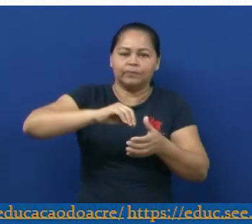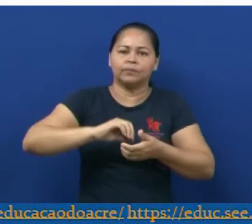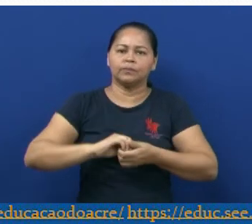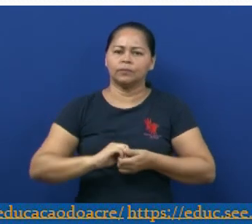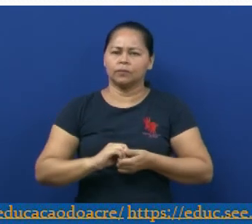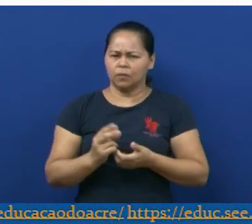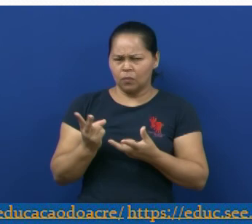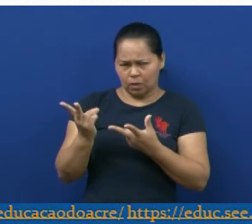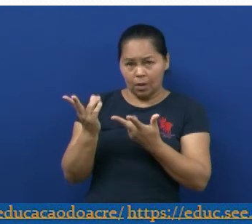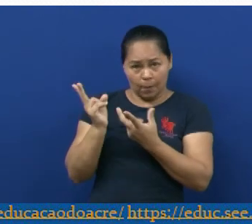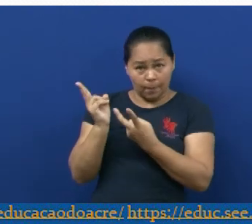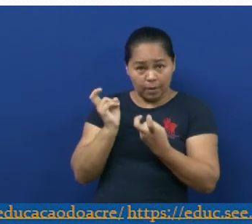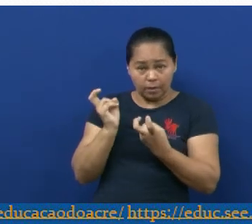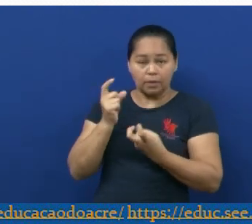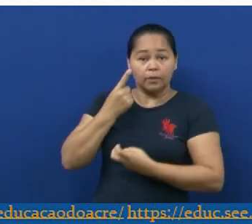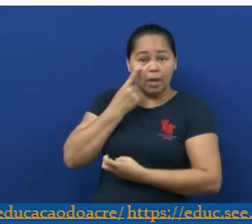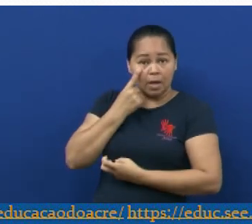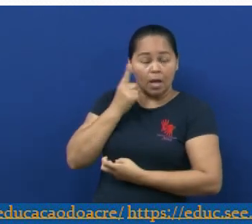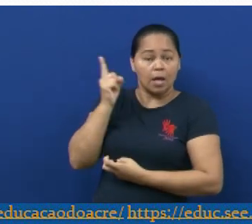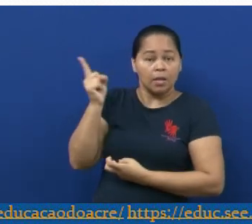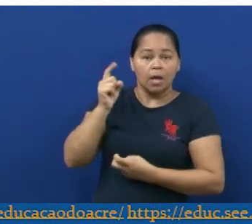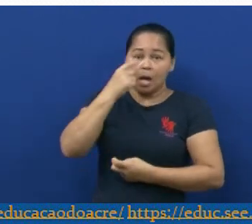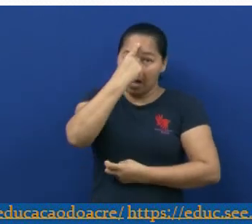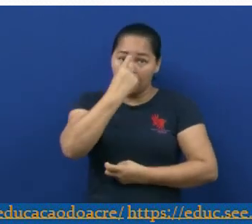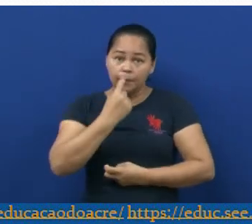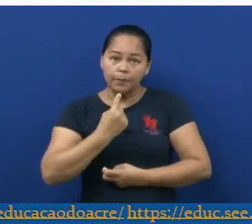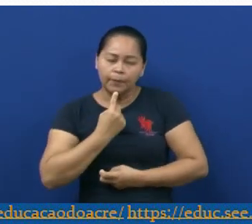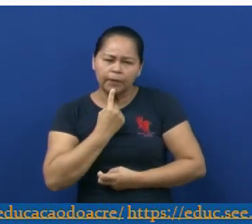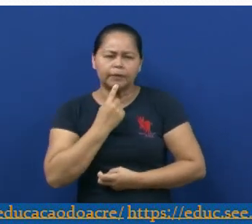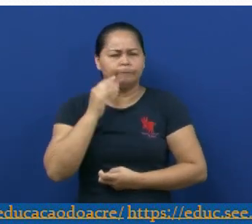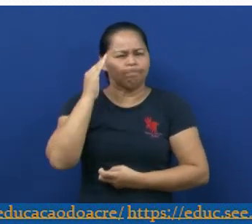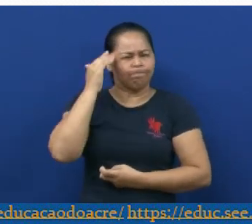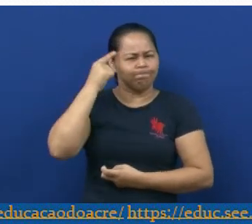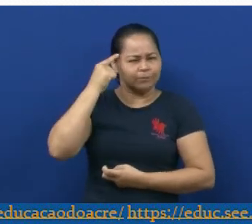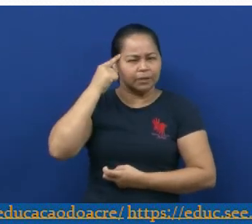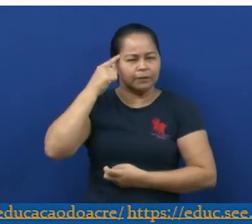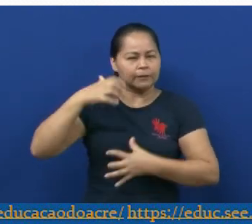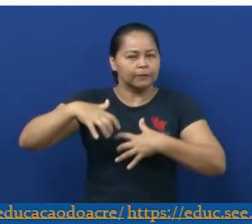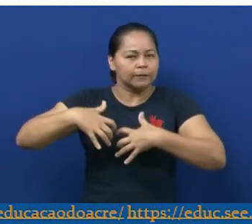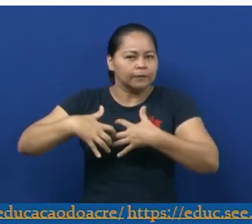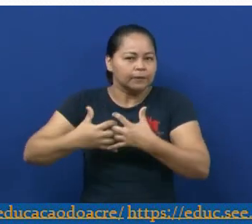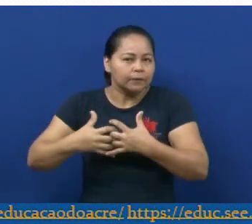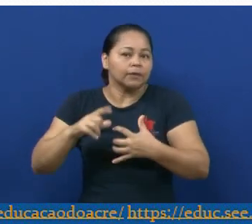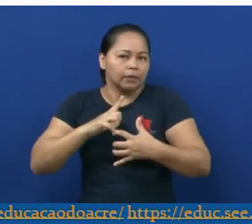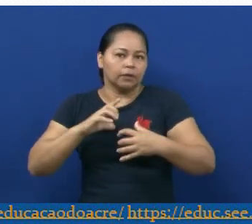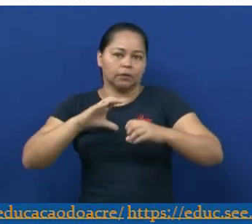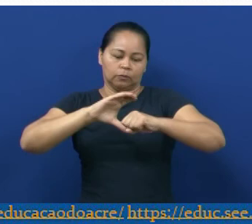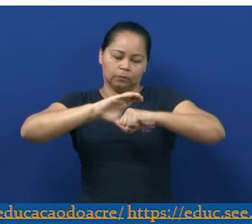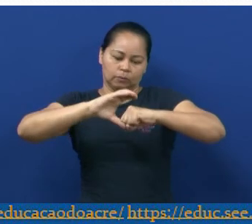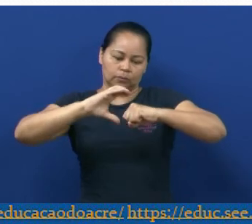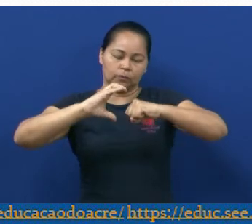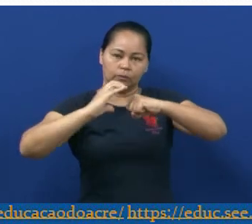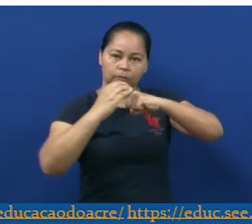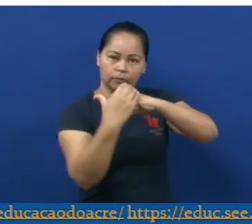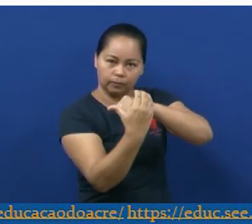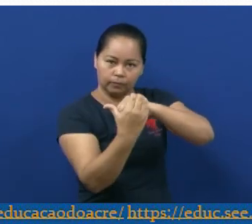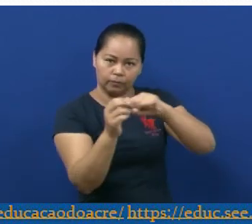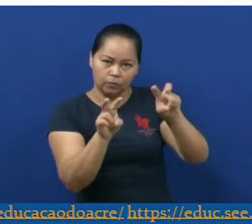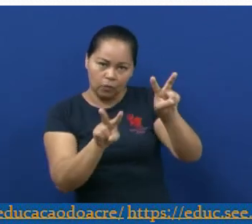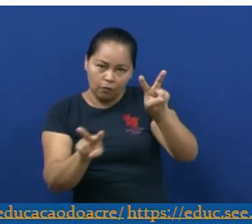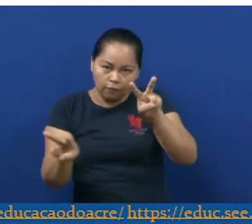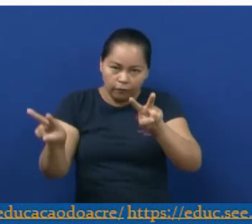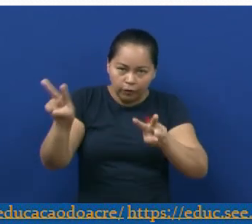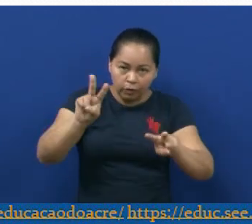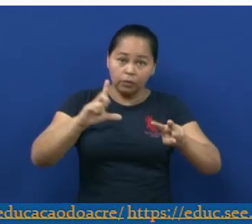E aí, nesta imagem, podemos observar o seguinte. Imaginem que ao centro eu tenho o vírus, né, que é revestido por